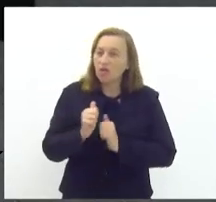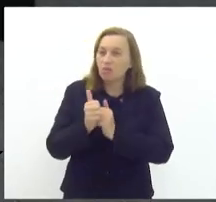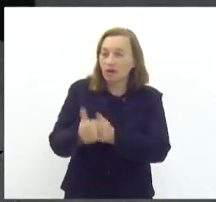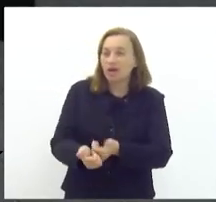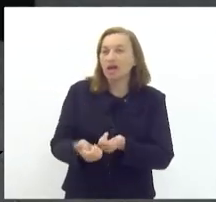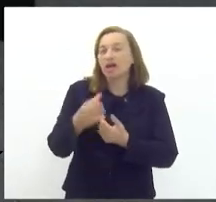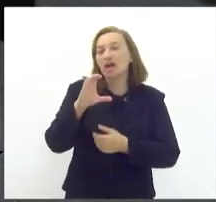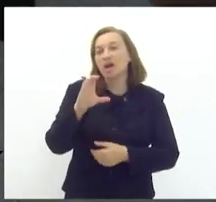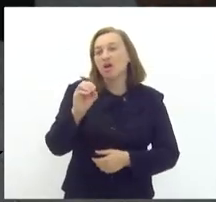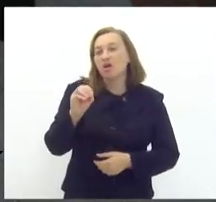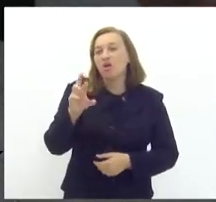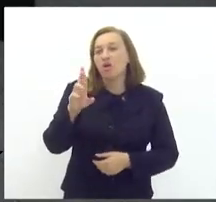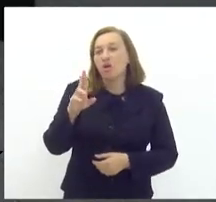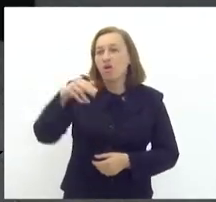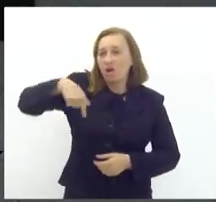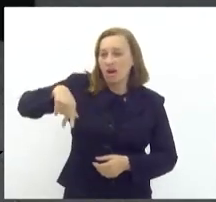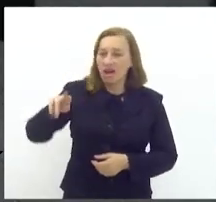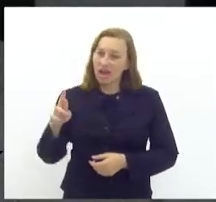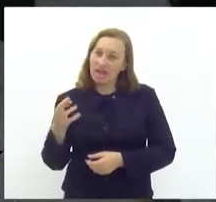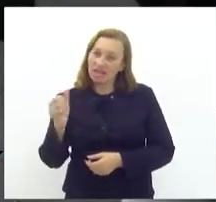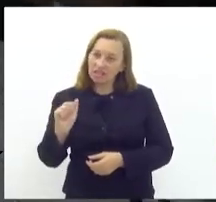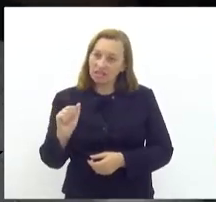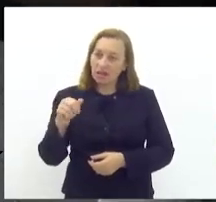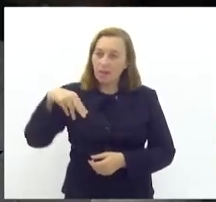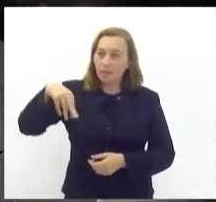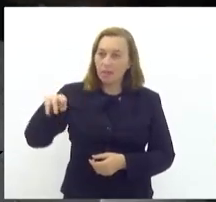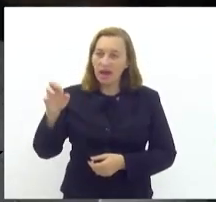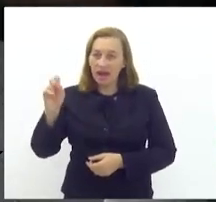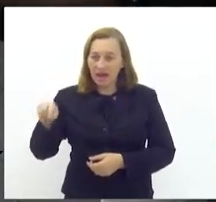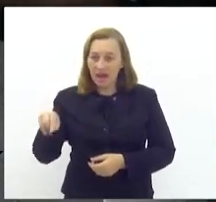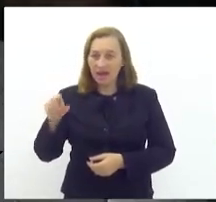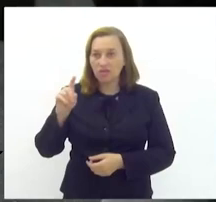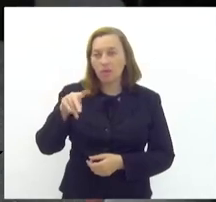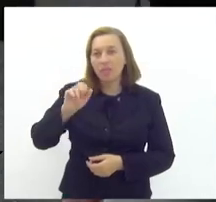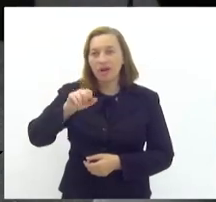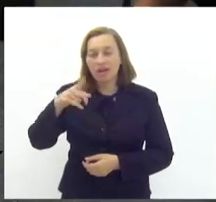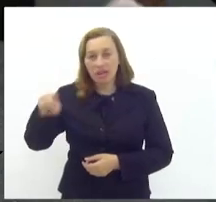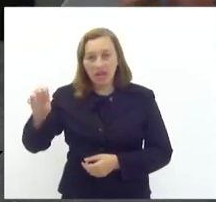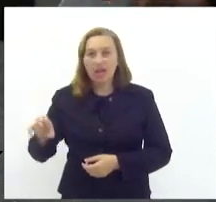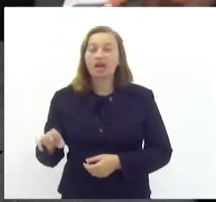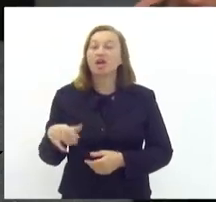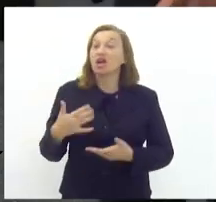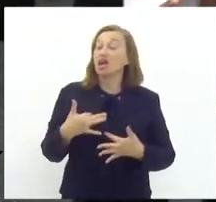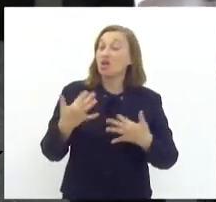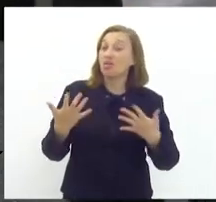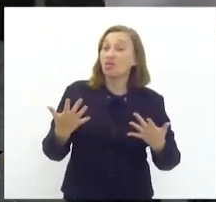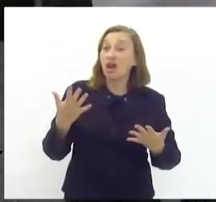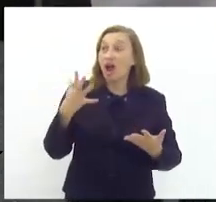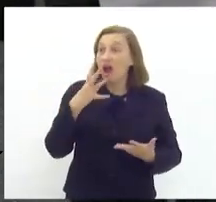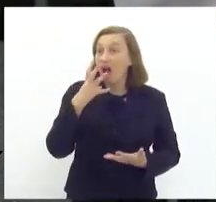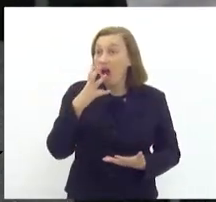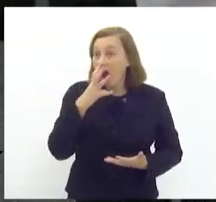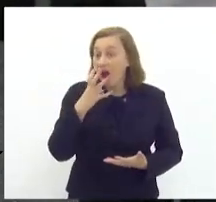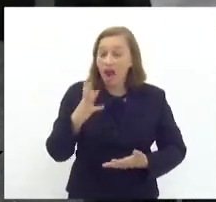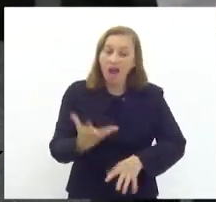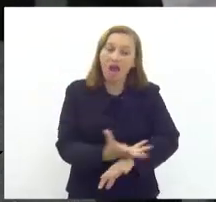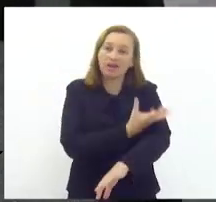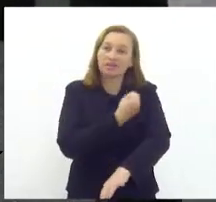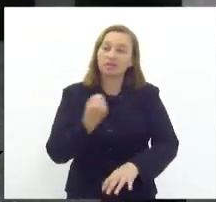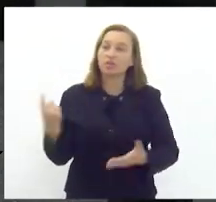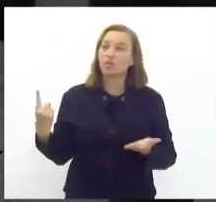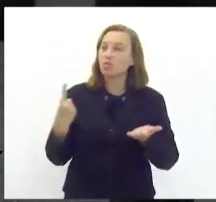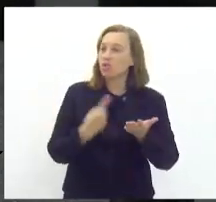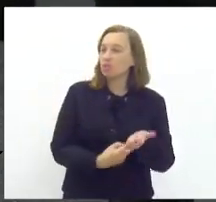Maré Do amanhã então foi uma apresentação que muito me emocionou e que demonstrou o compromisso da